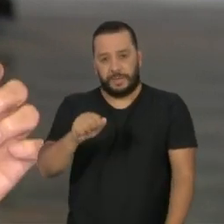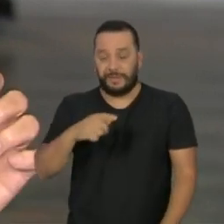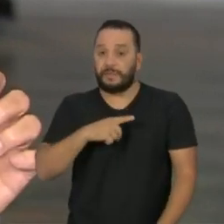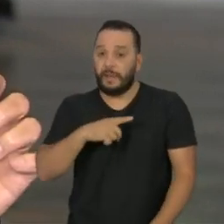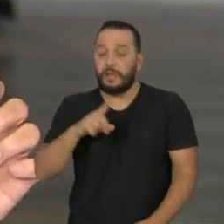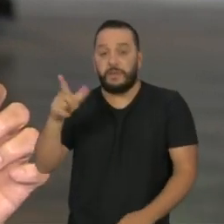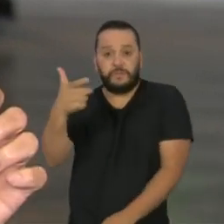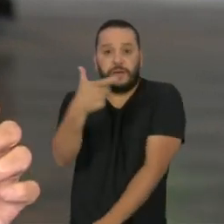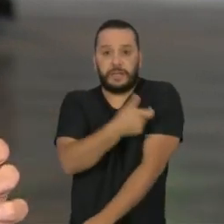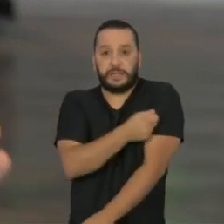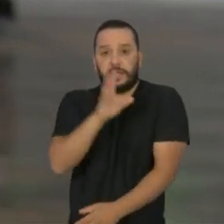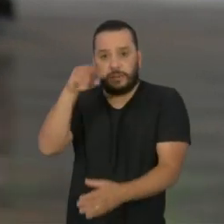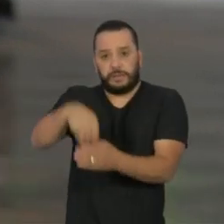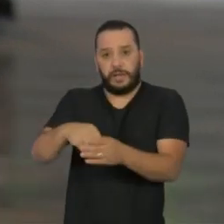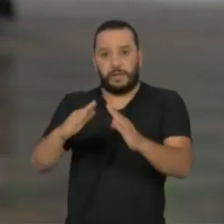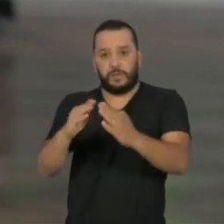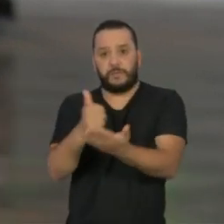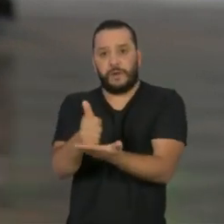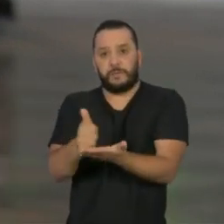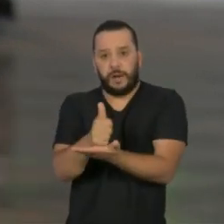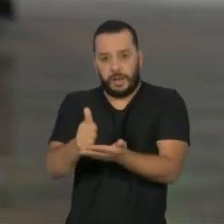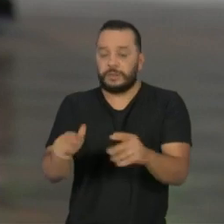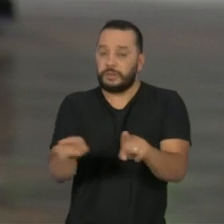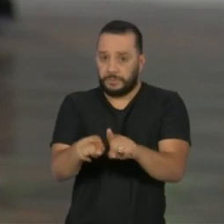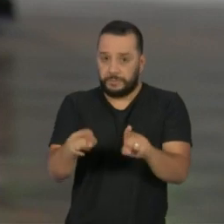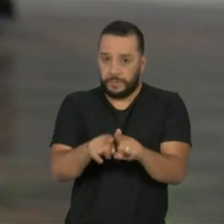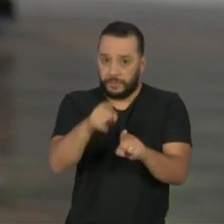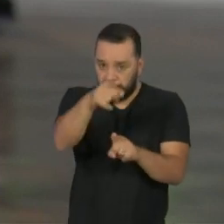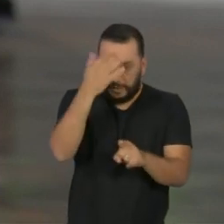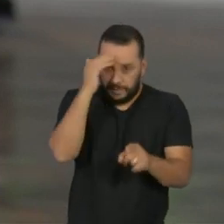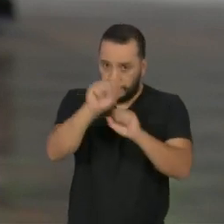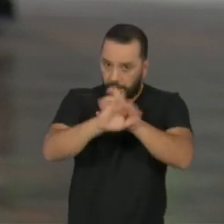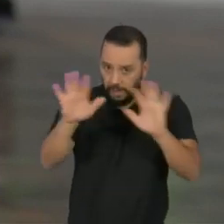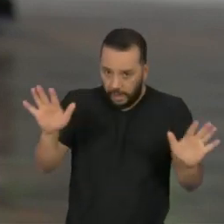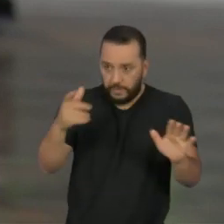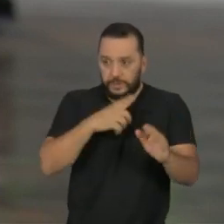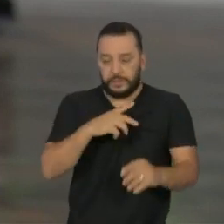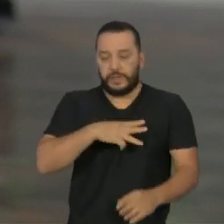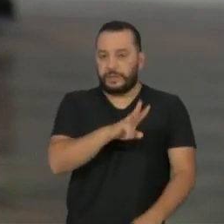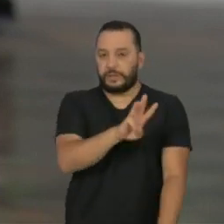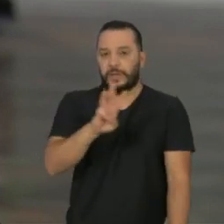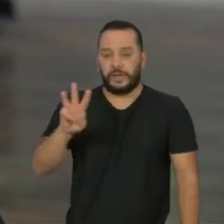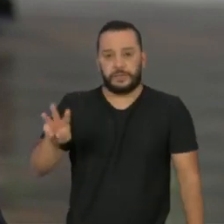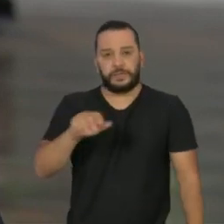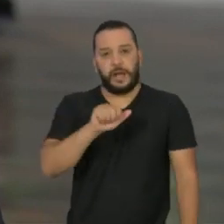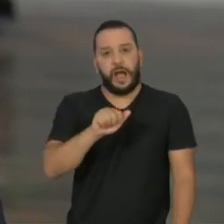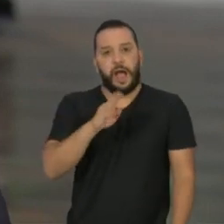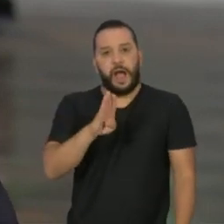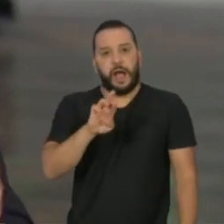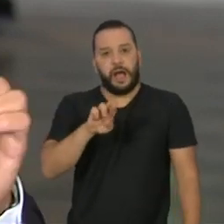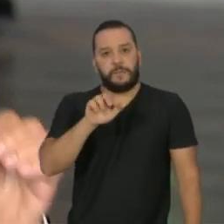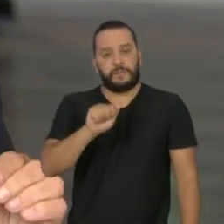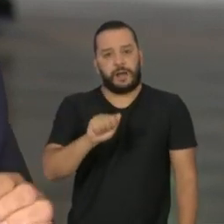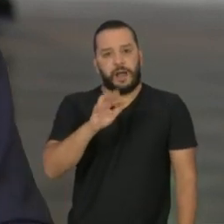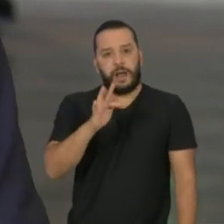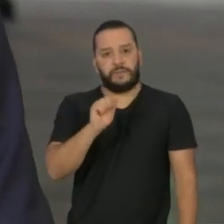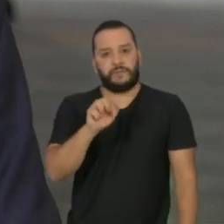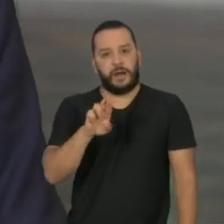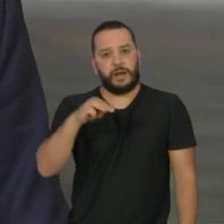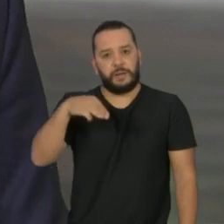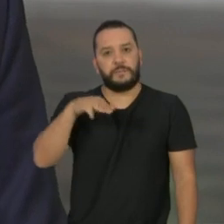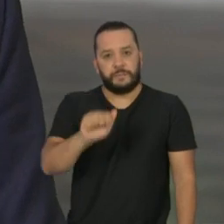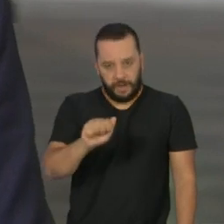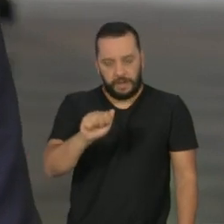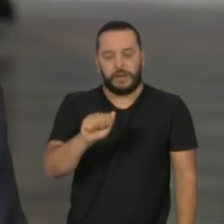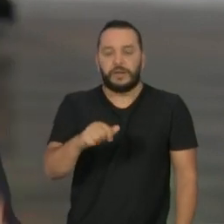farmácias. Para haver o esclarecimento, por favor, entre no site da Abrafarma para identificar quais são as redes e as demais